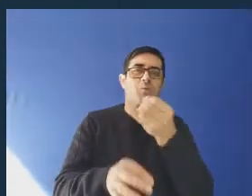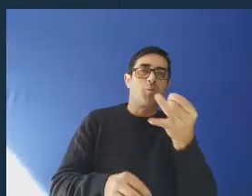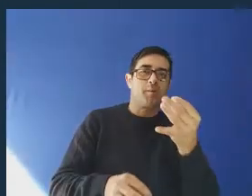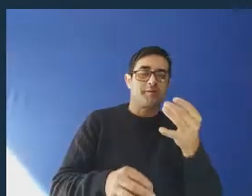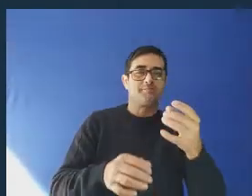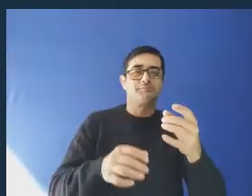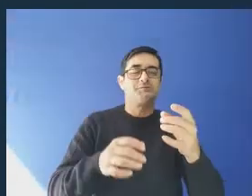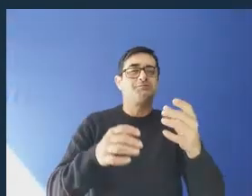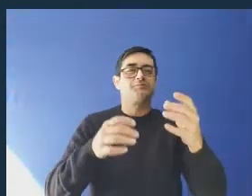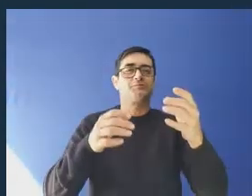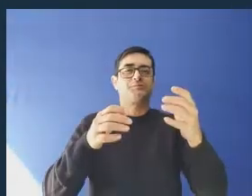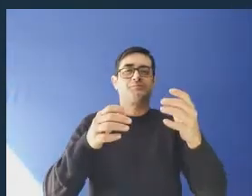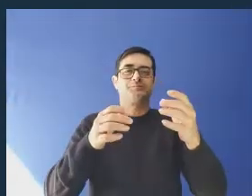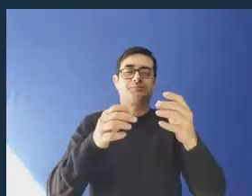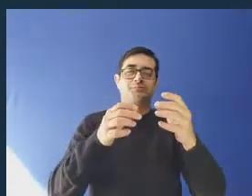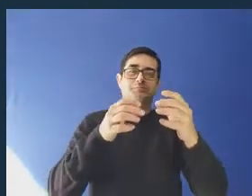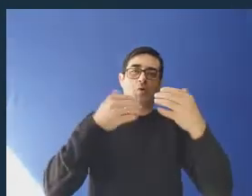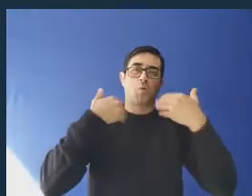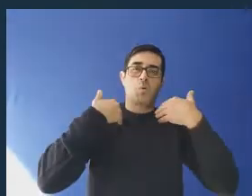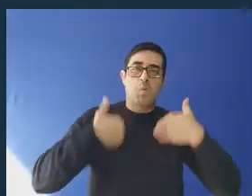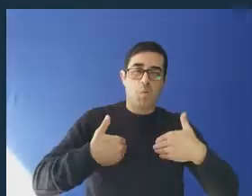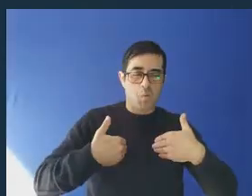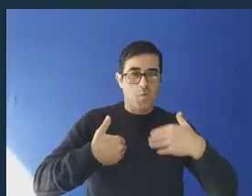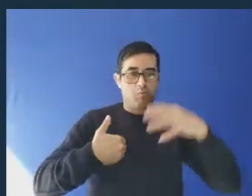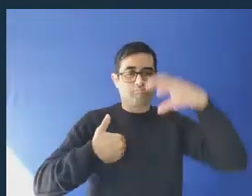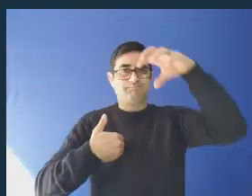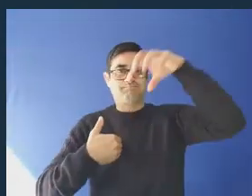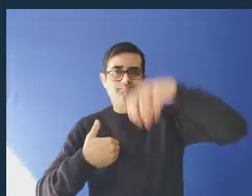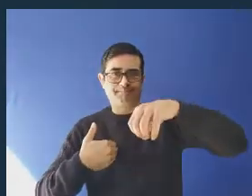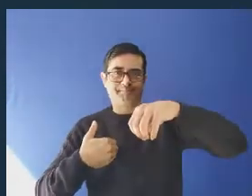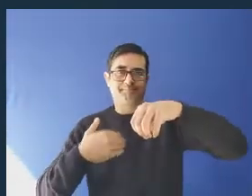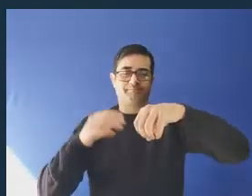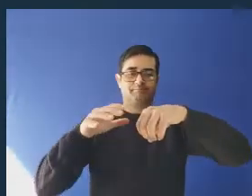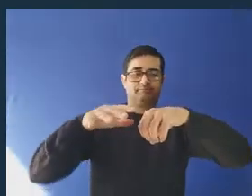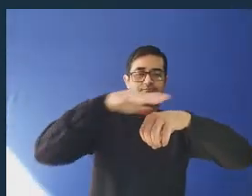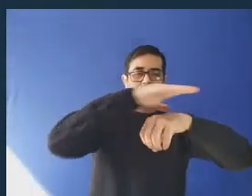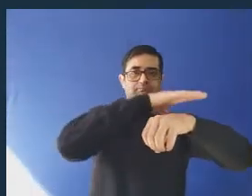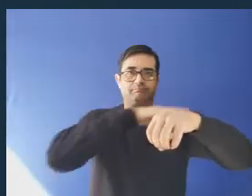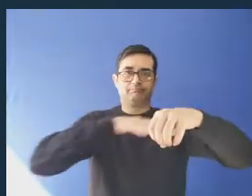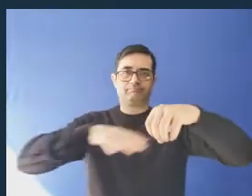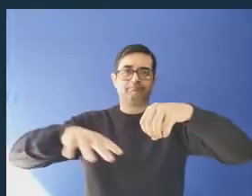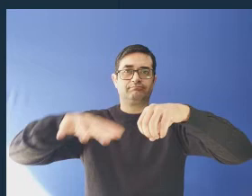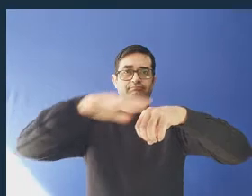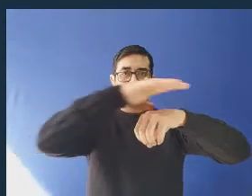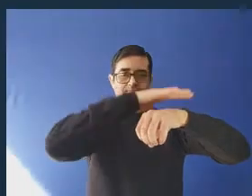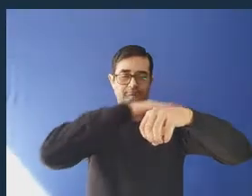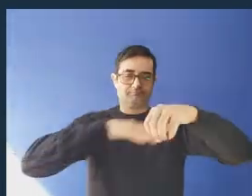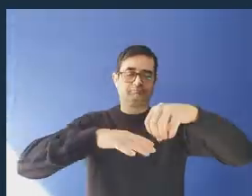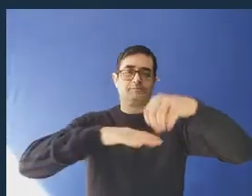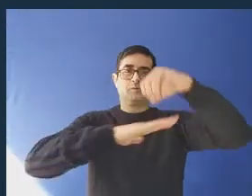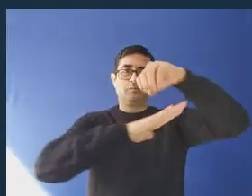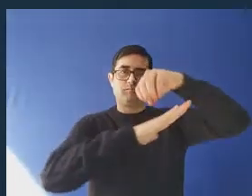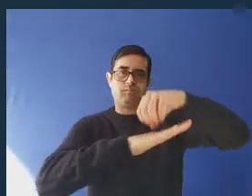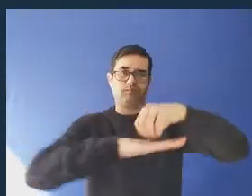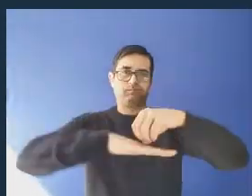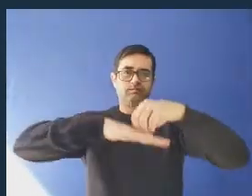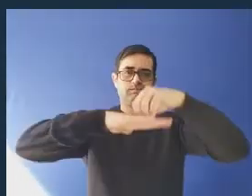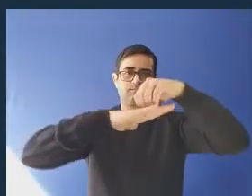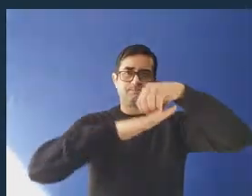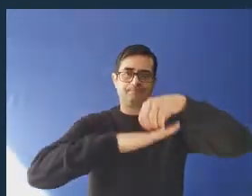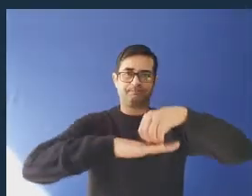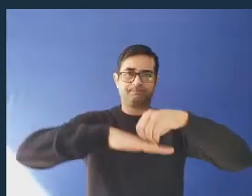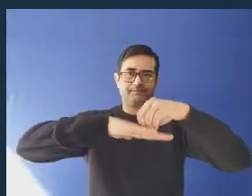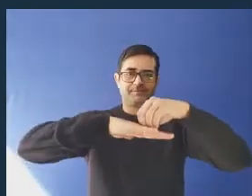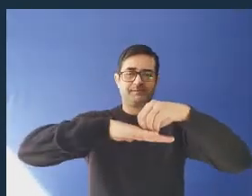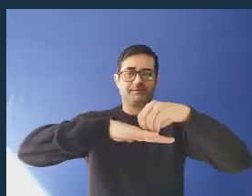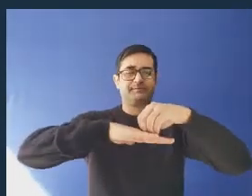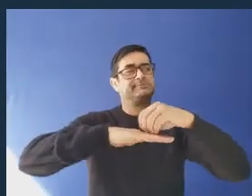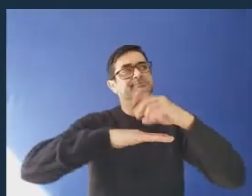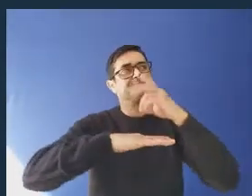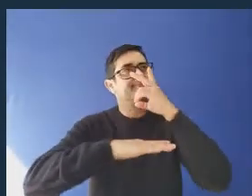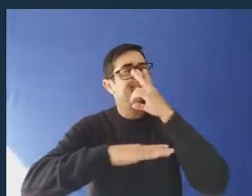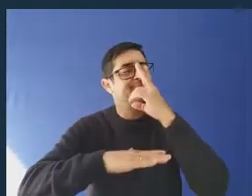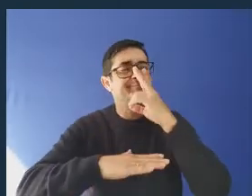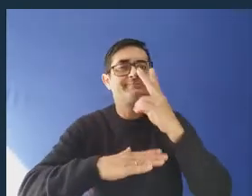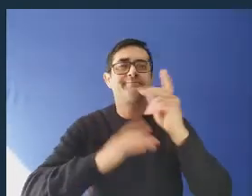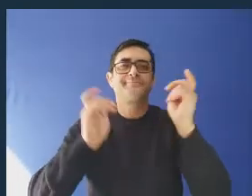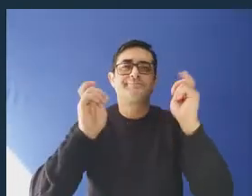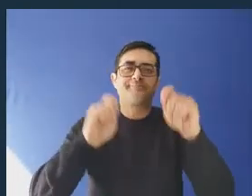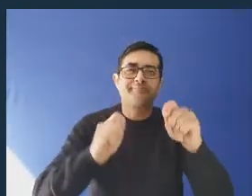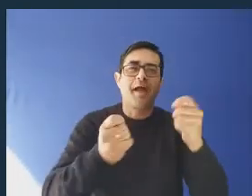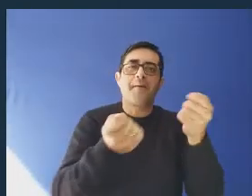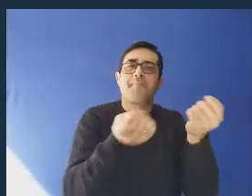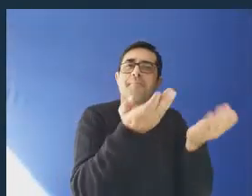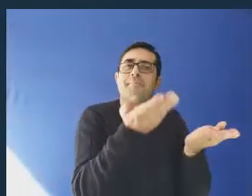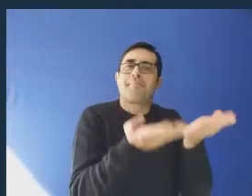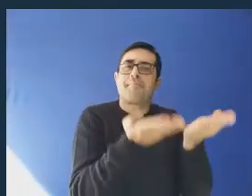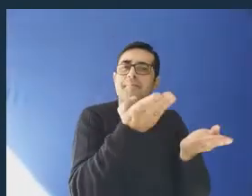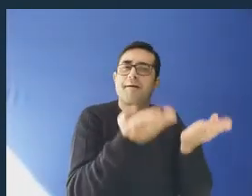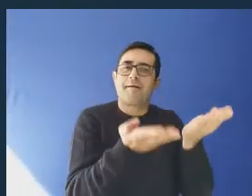facilmente o espaço que um corpo ocupa, né, que é o seu volume, e a gente mede facilmente a sua massa, colocando